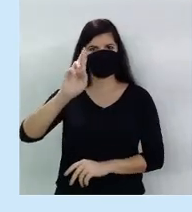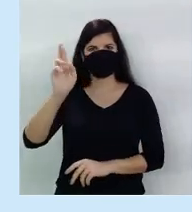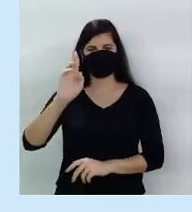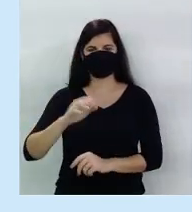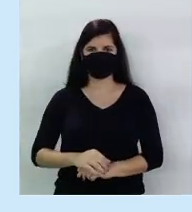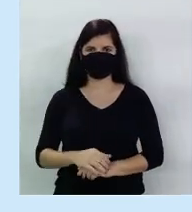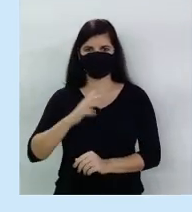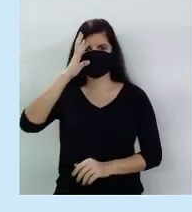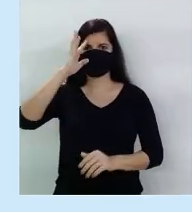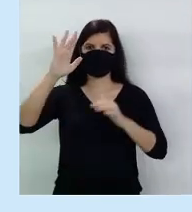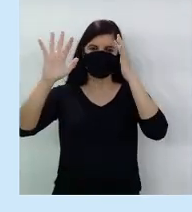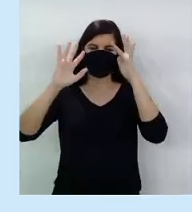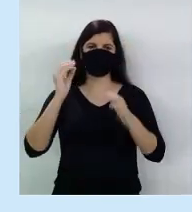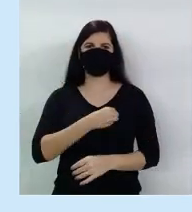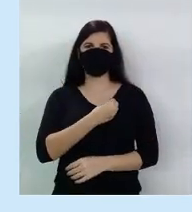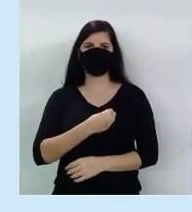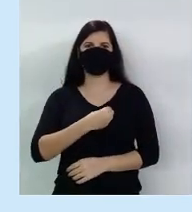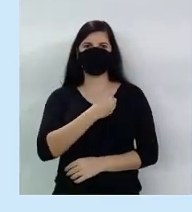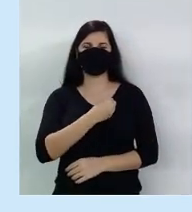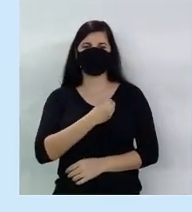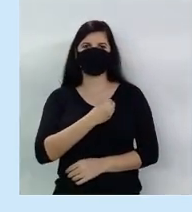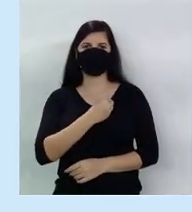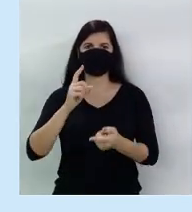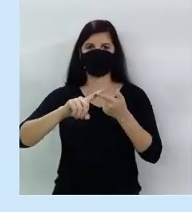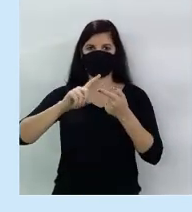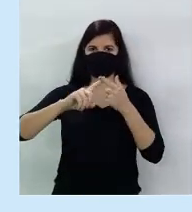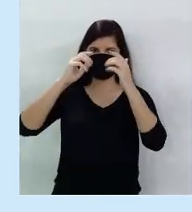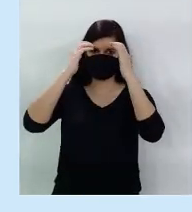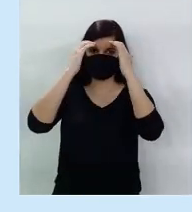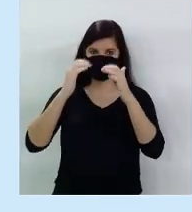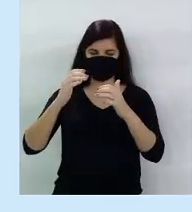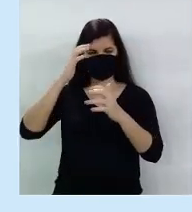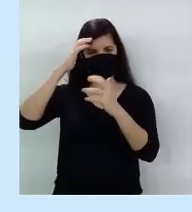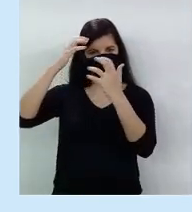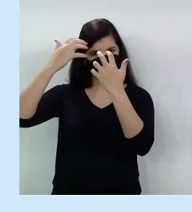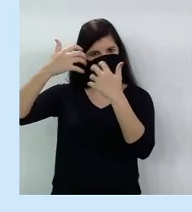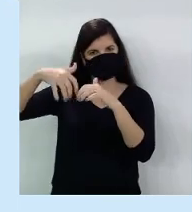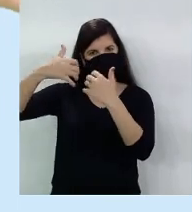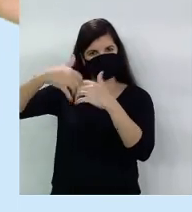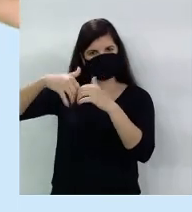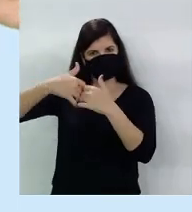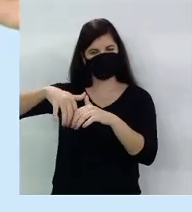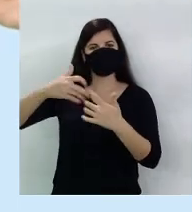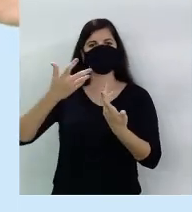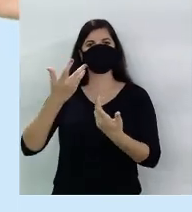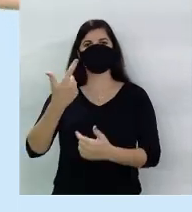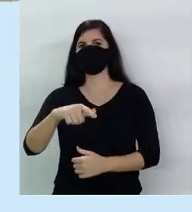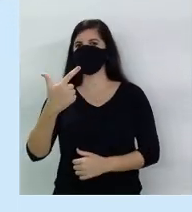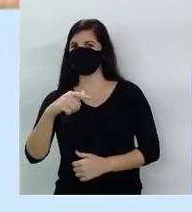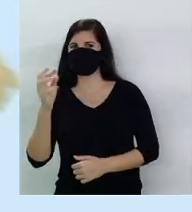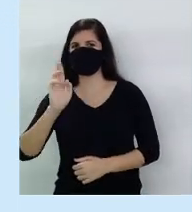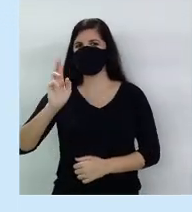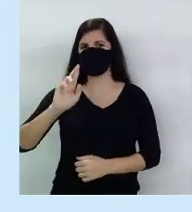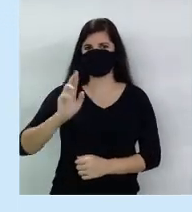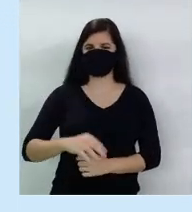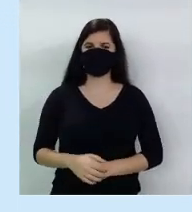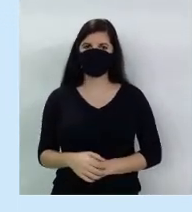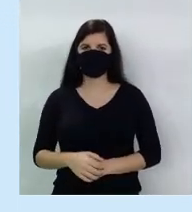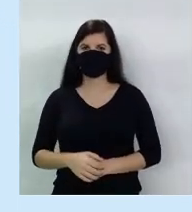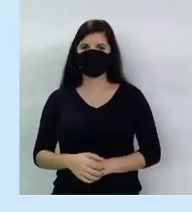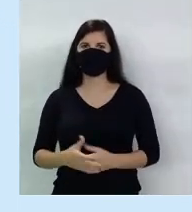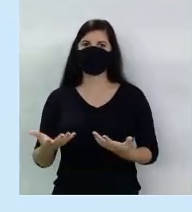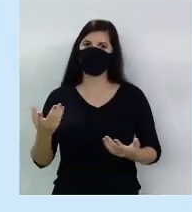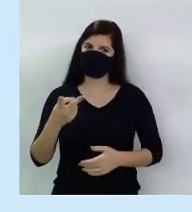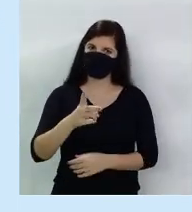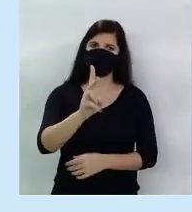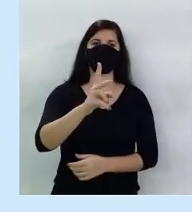e filosofias de vida. Também respeitar o pensamento daqueles que não têm tradição religiosa. Então, vamos